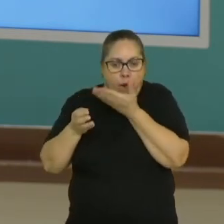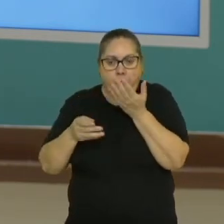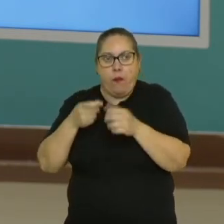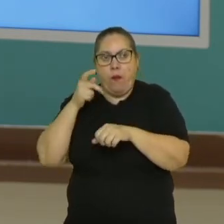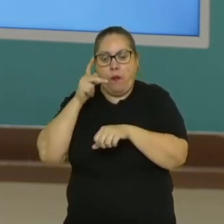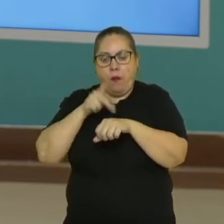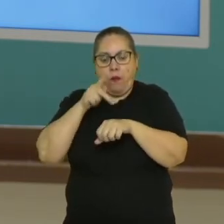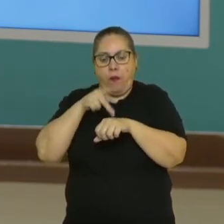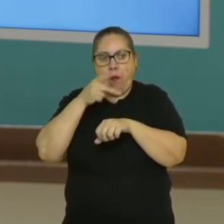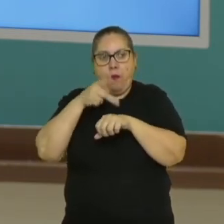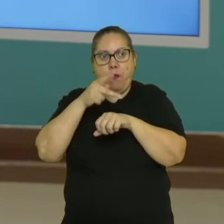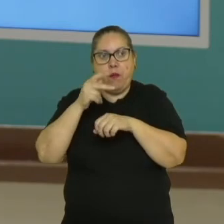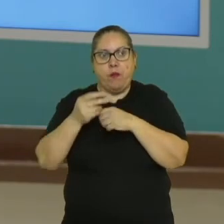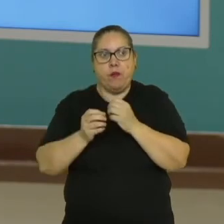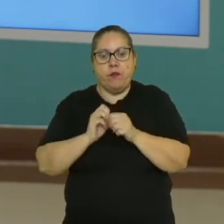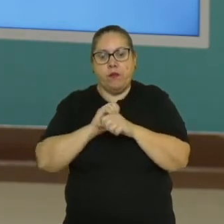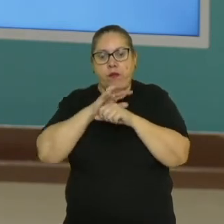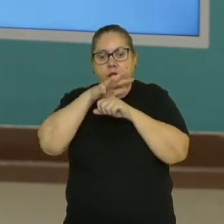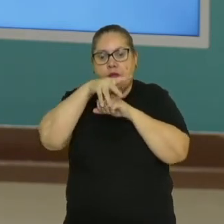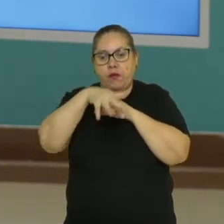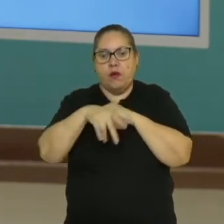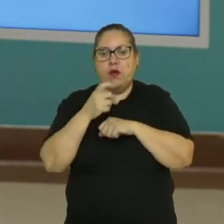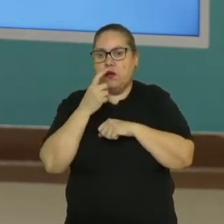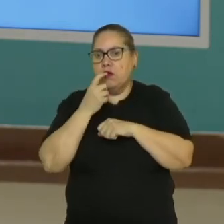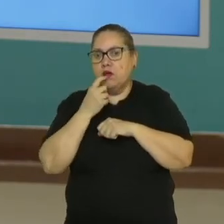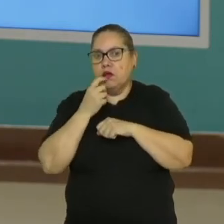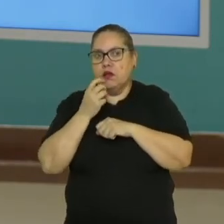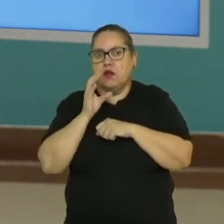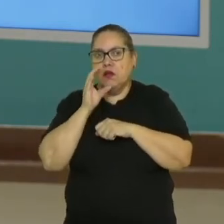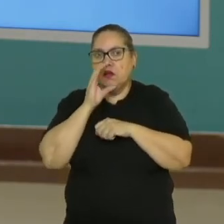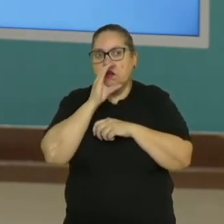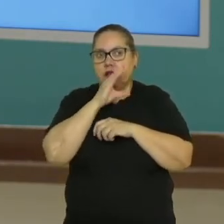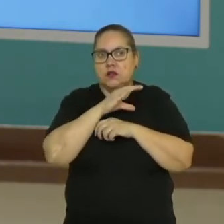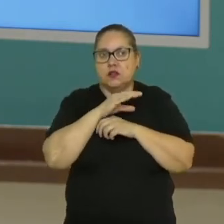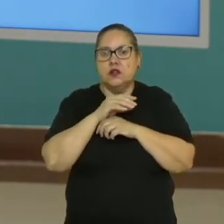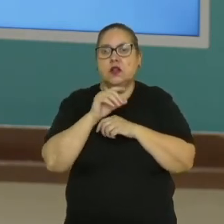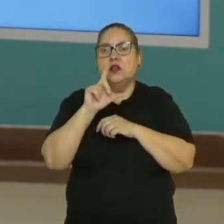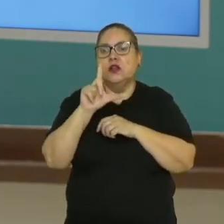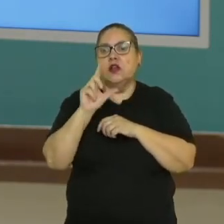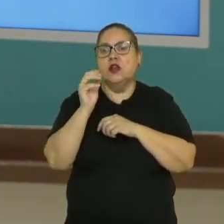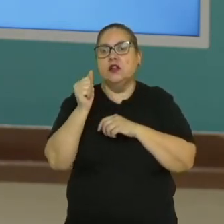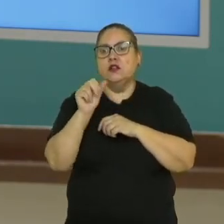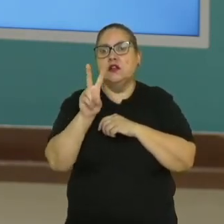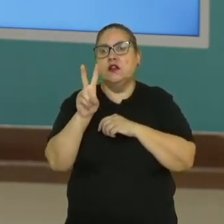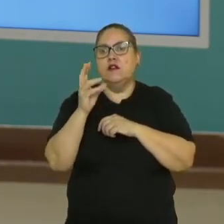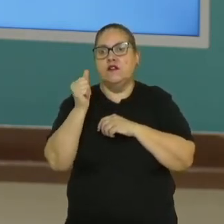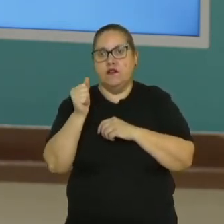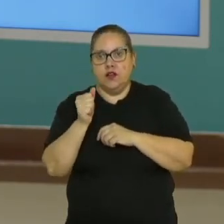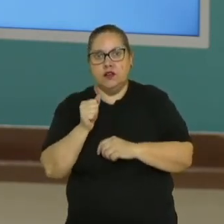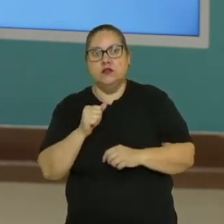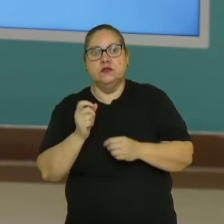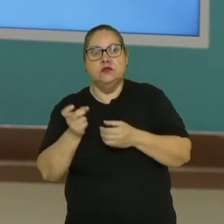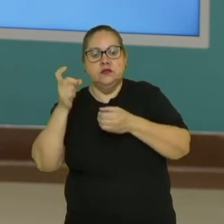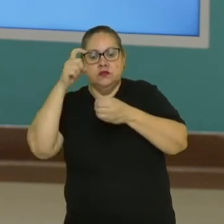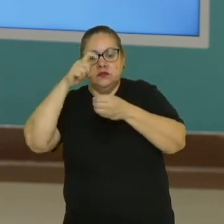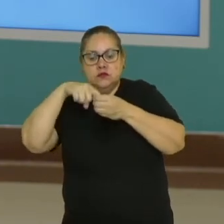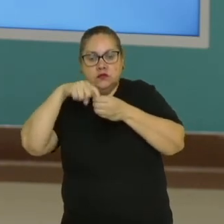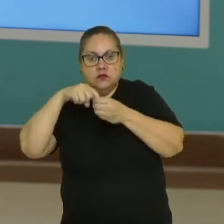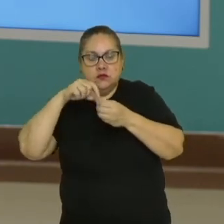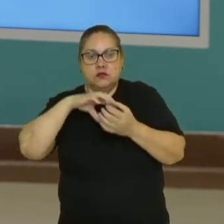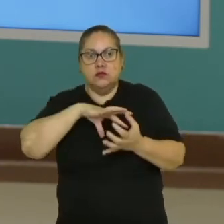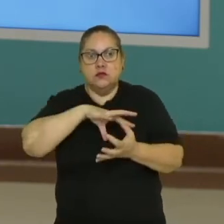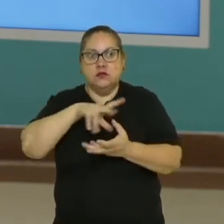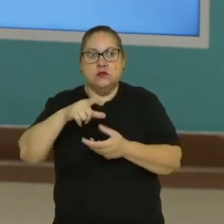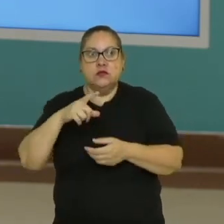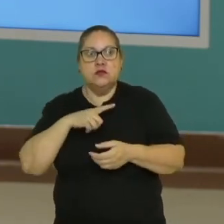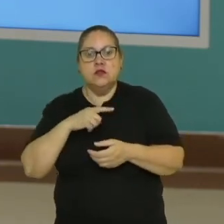rochas e um material avermelhado quente, que nós chamamos de lava. No interior do nosso planeta, esse